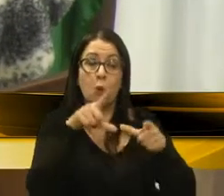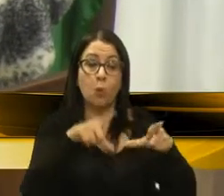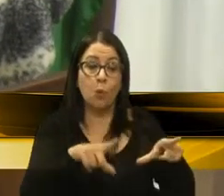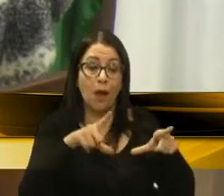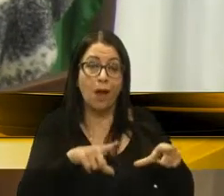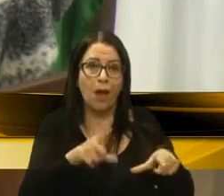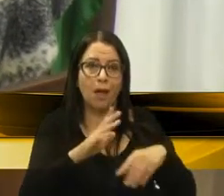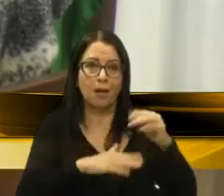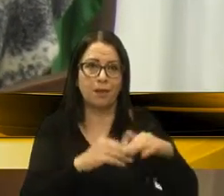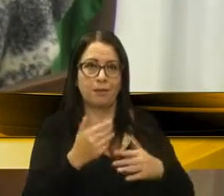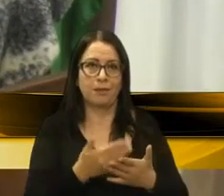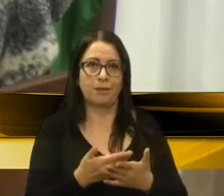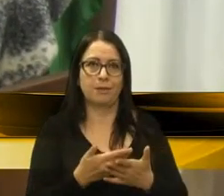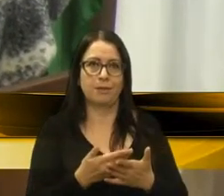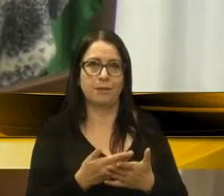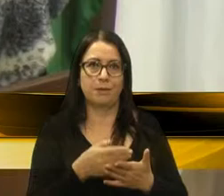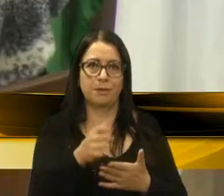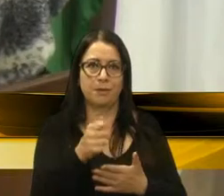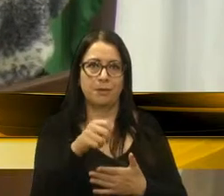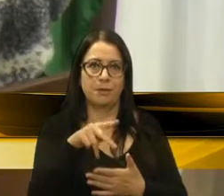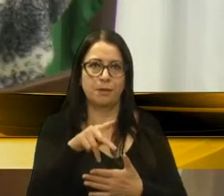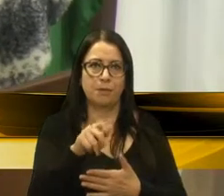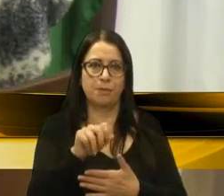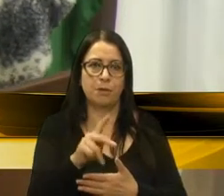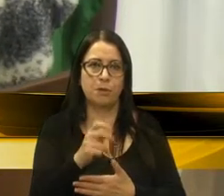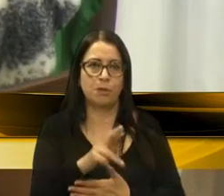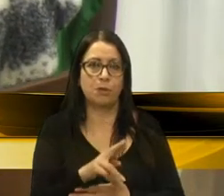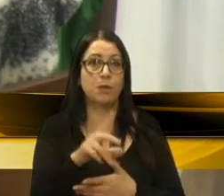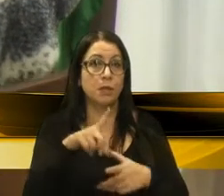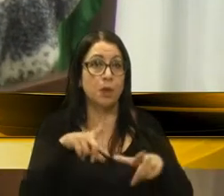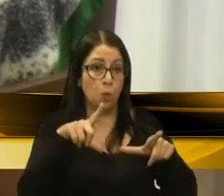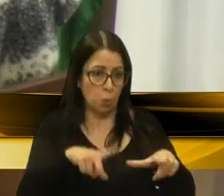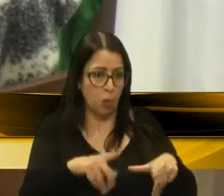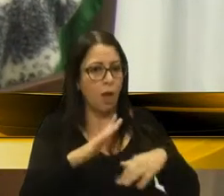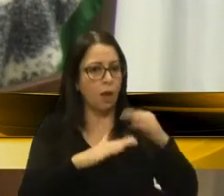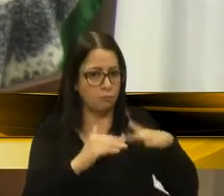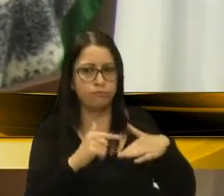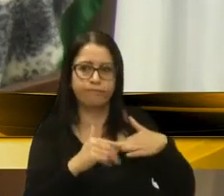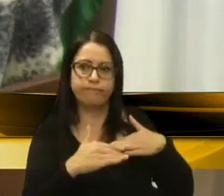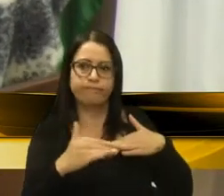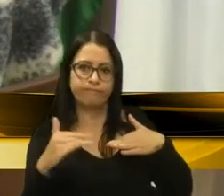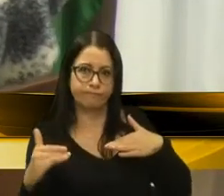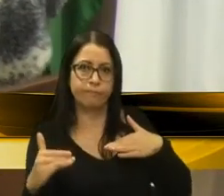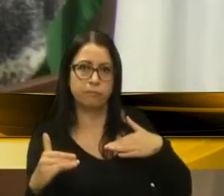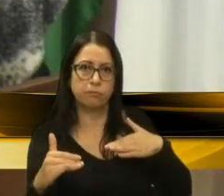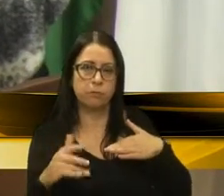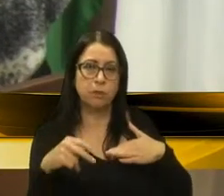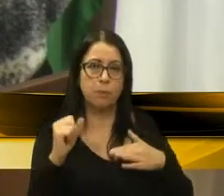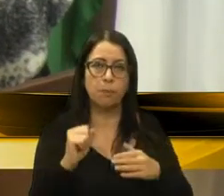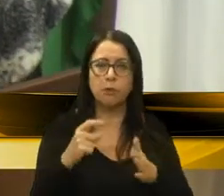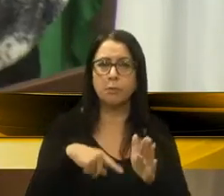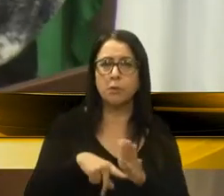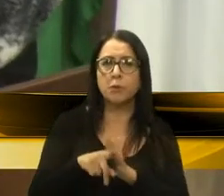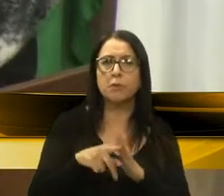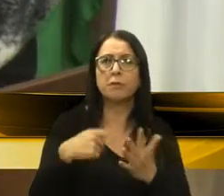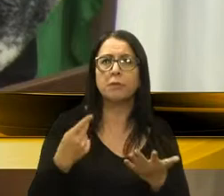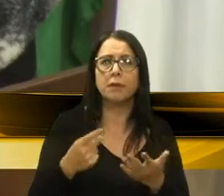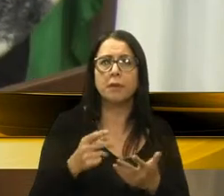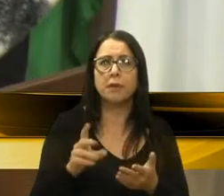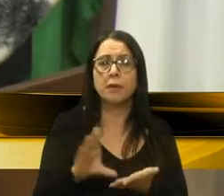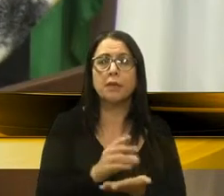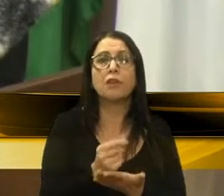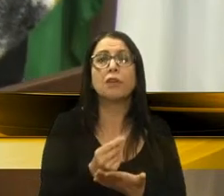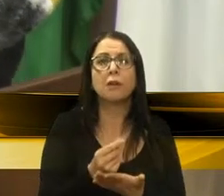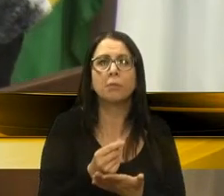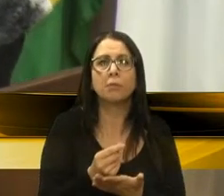para construir, que no apanhador a gente tem lugar para construir. E aí vocês podem me perguntar, tá, e a verba, a